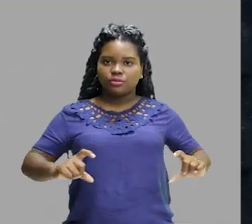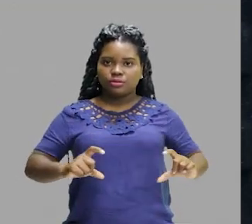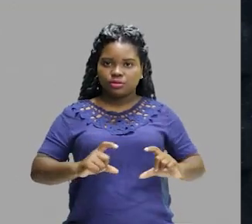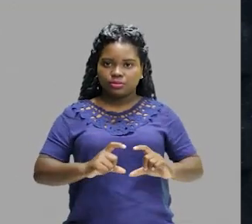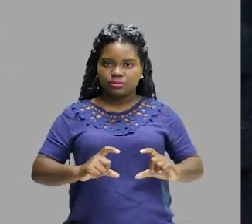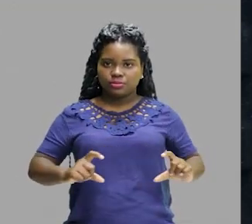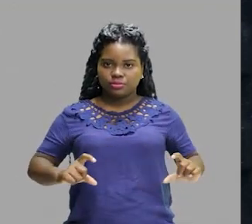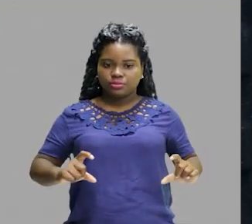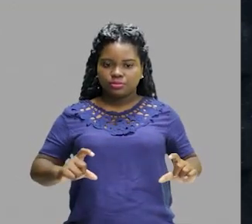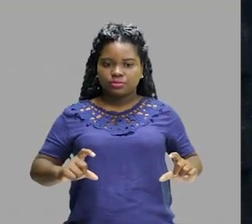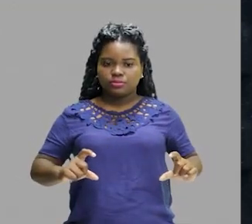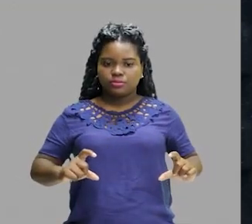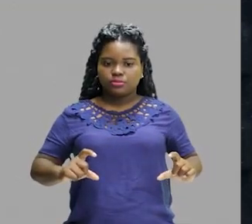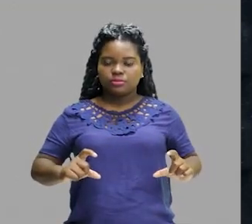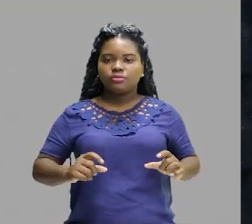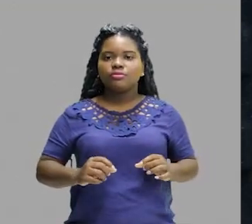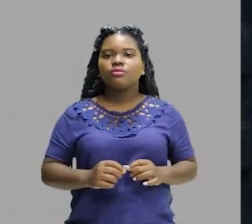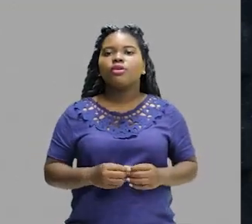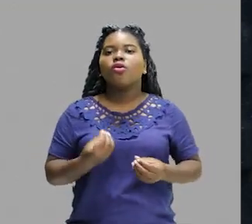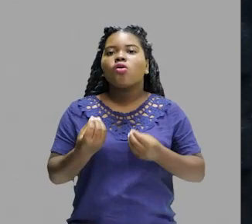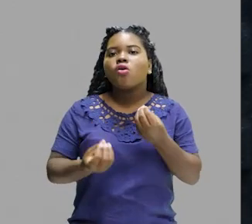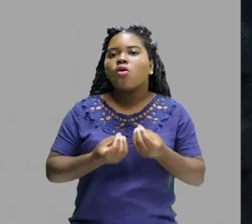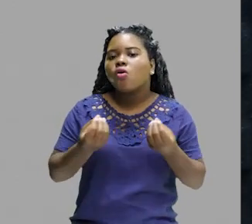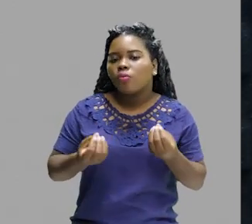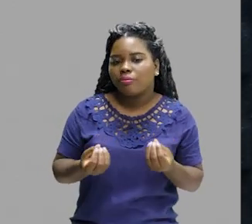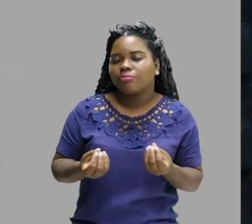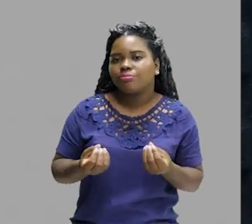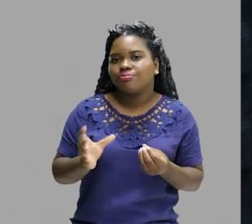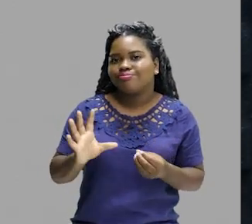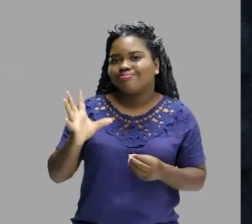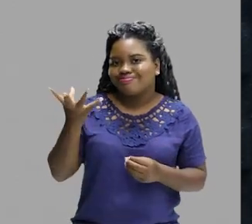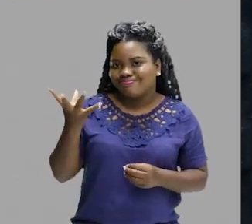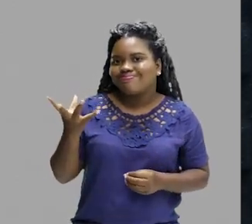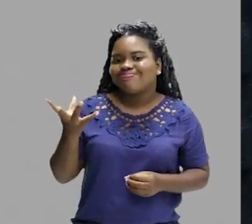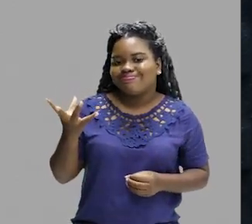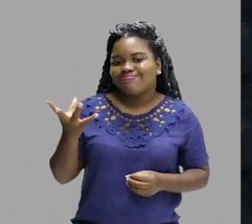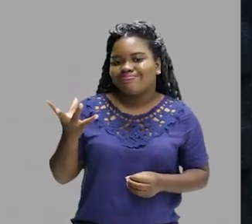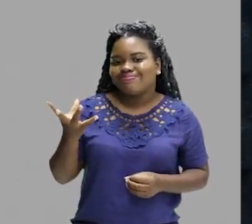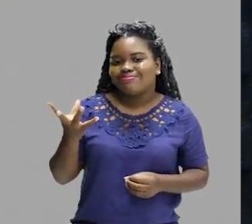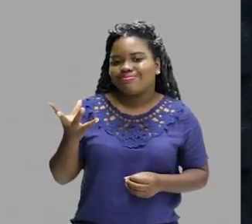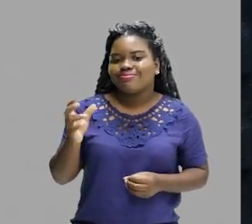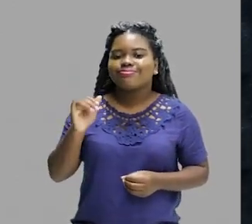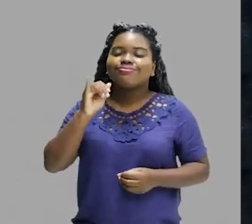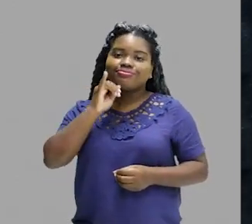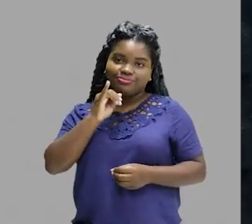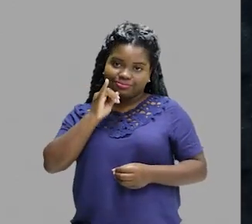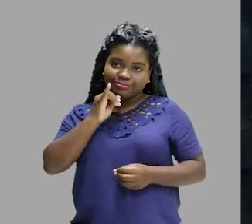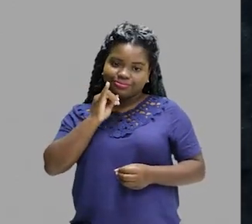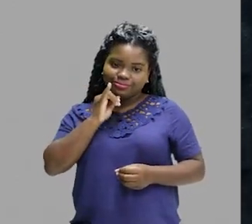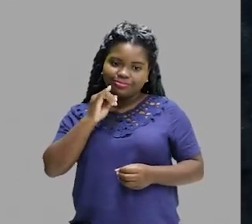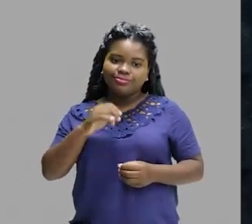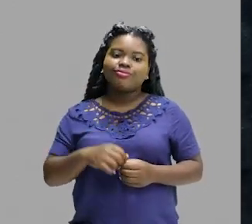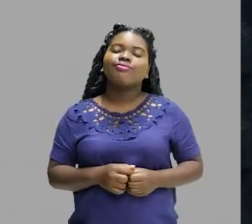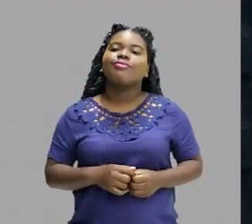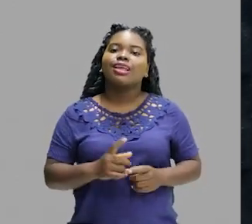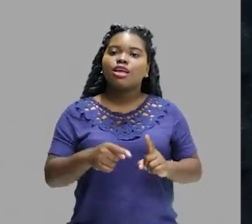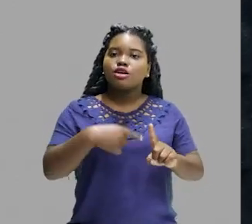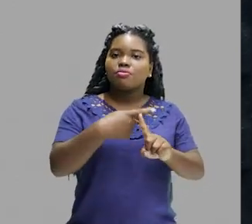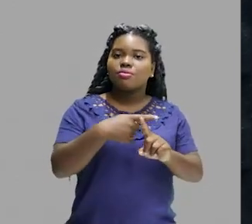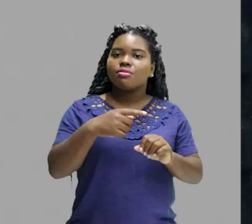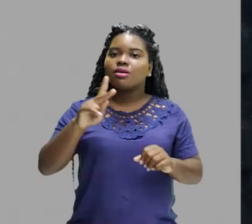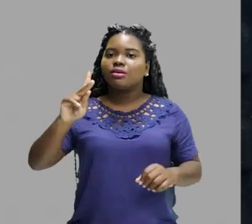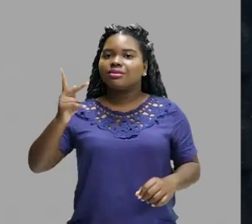condicional composto. Como é que fica o particípio juntamente com o verbo